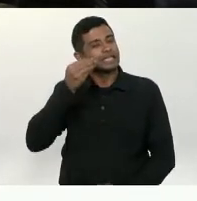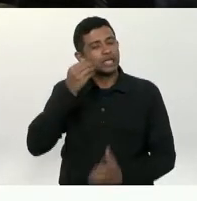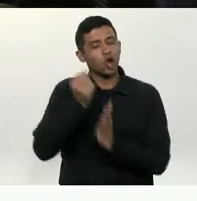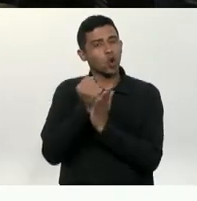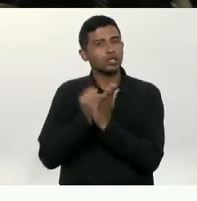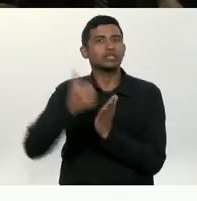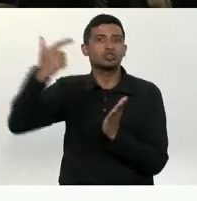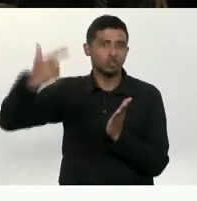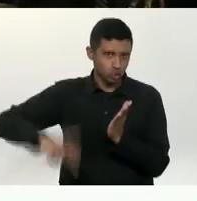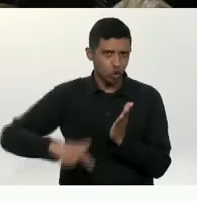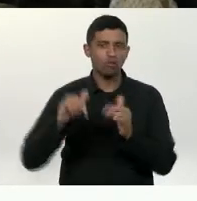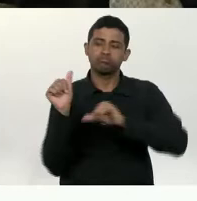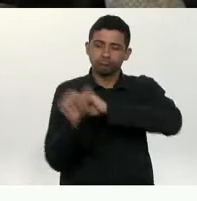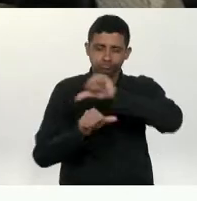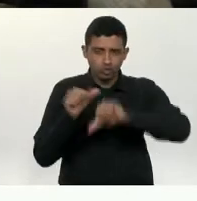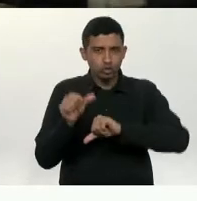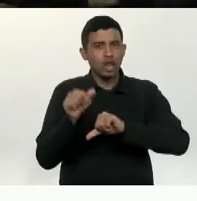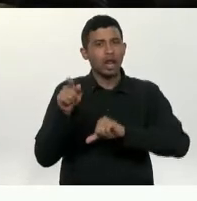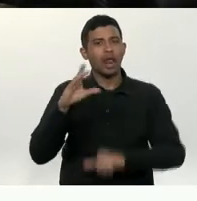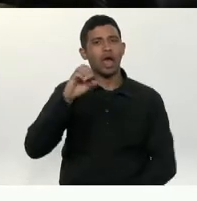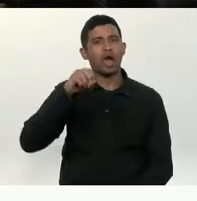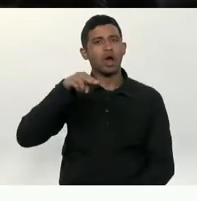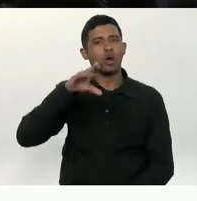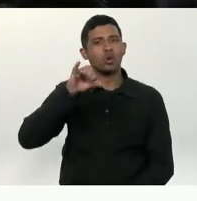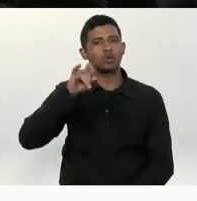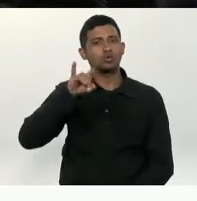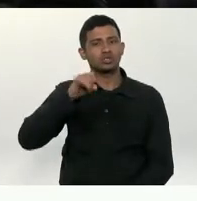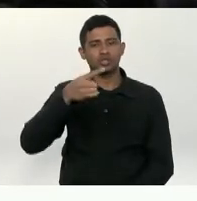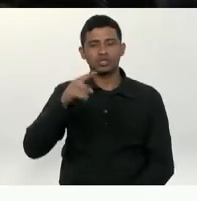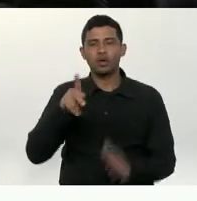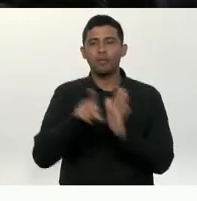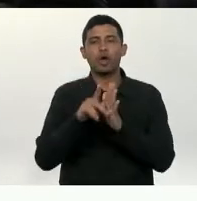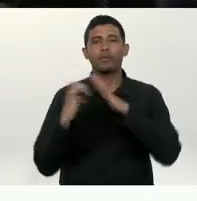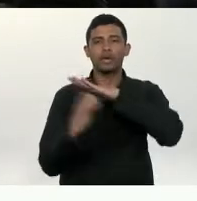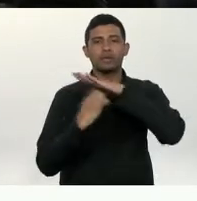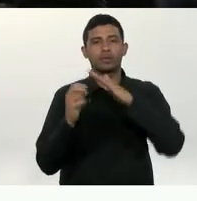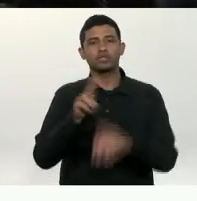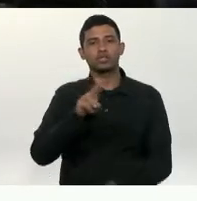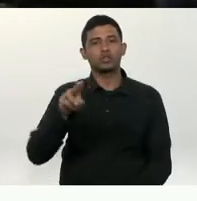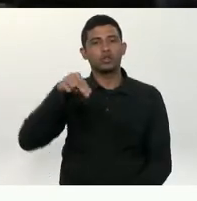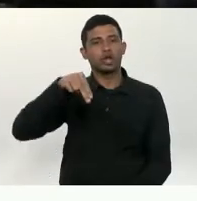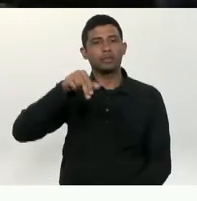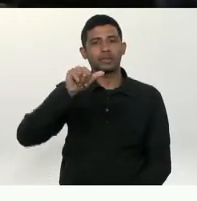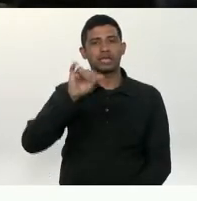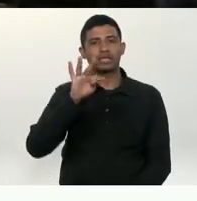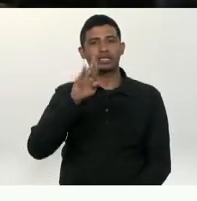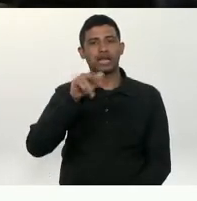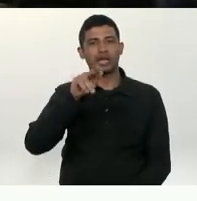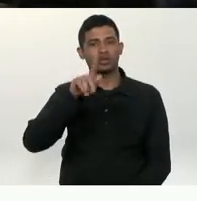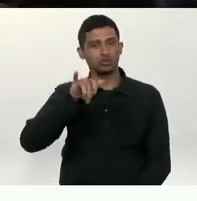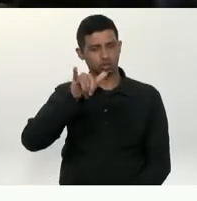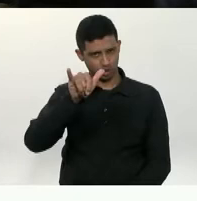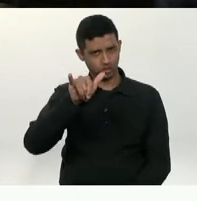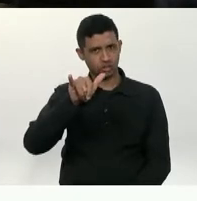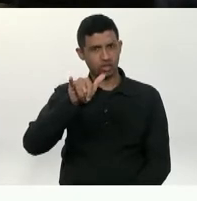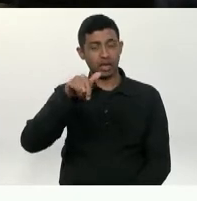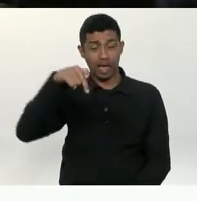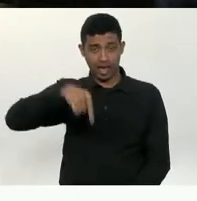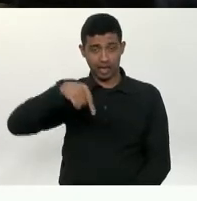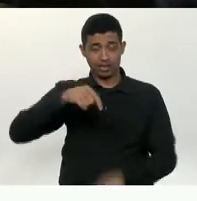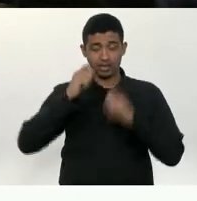contrato de concessão da Natos, de antiga SEG-SEG-Rio. E o que essa casa